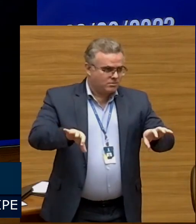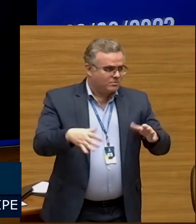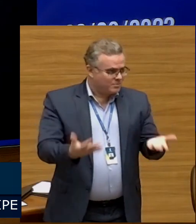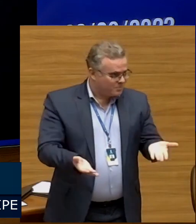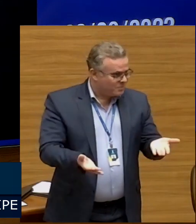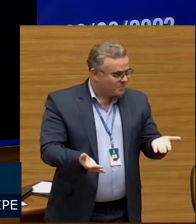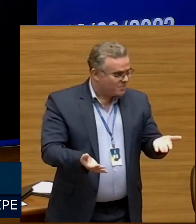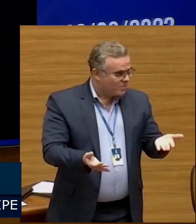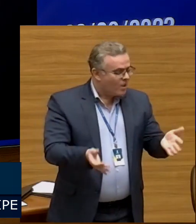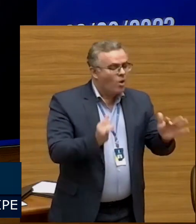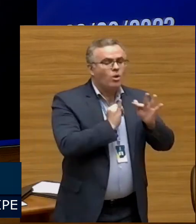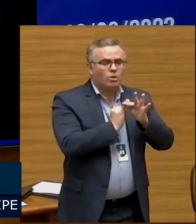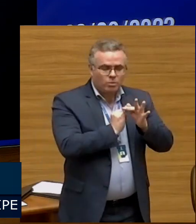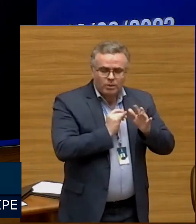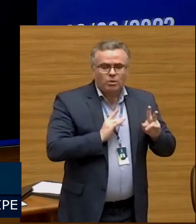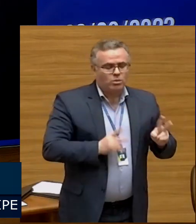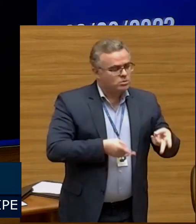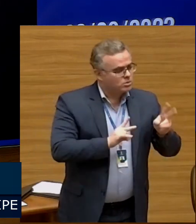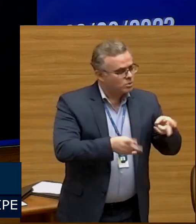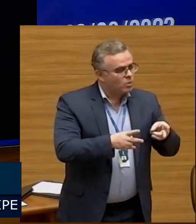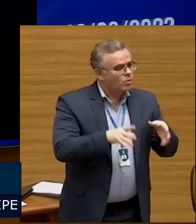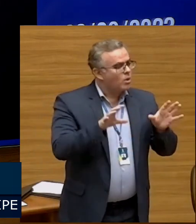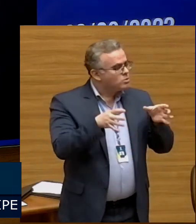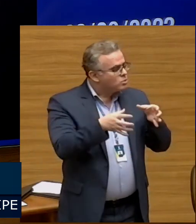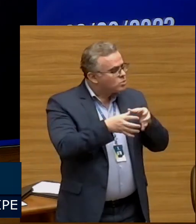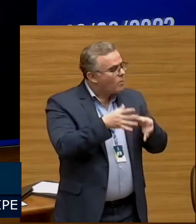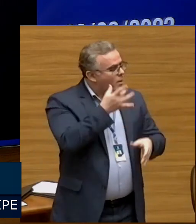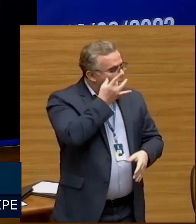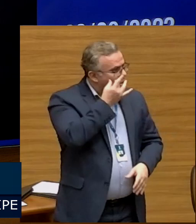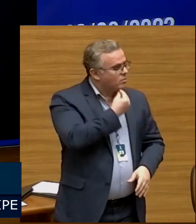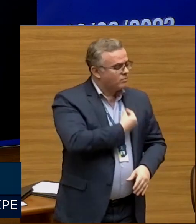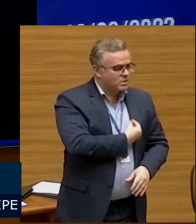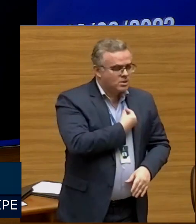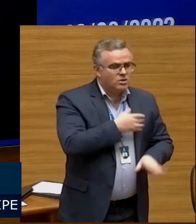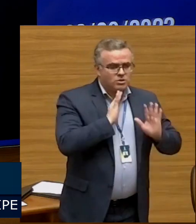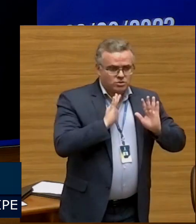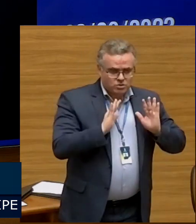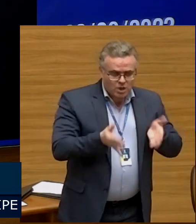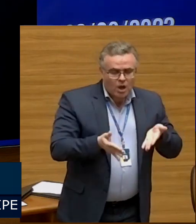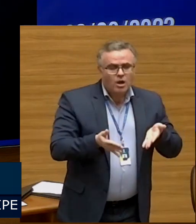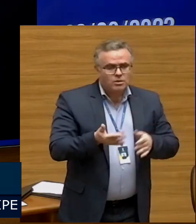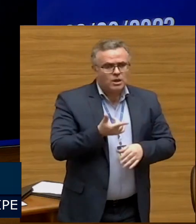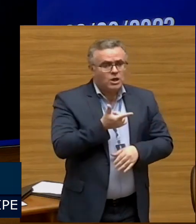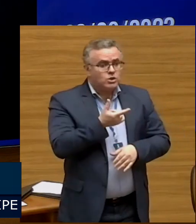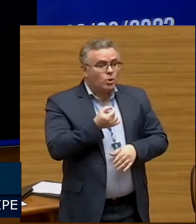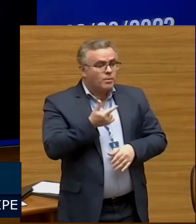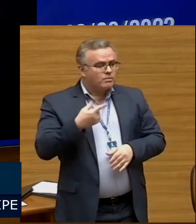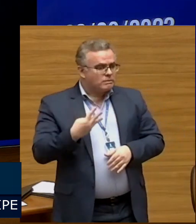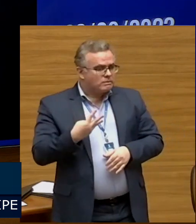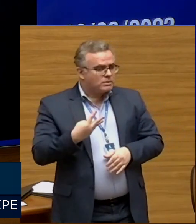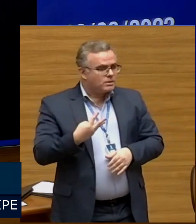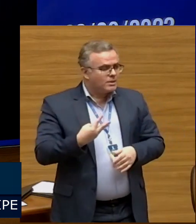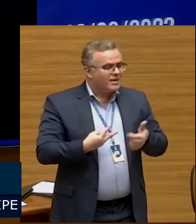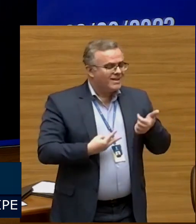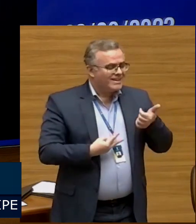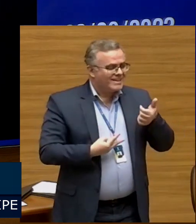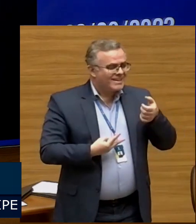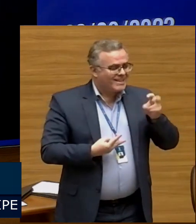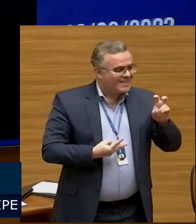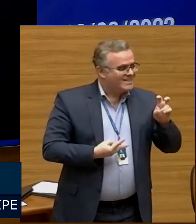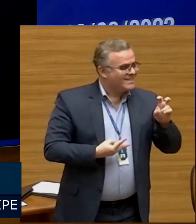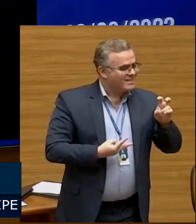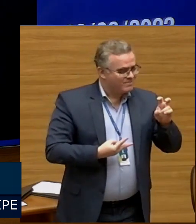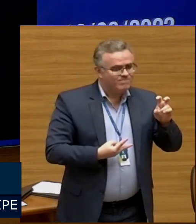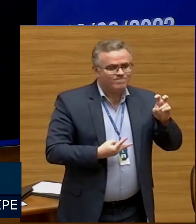também continua oferecendo uma turma presencial, oferecia, e em 2023, 15 instituições de